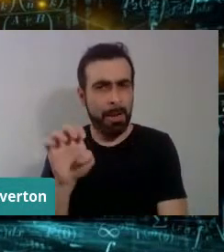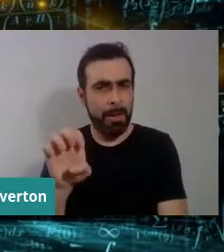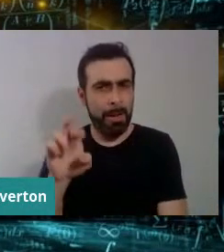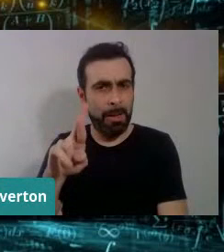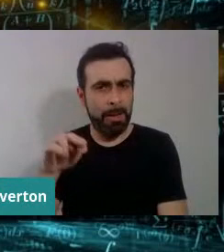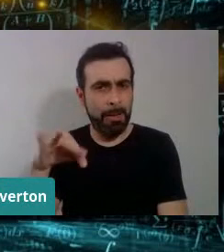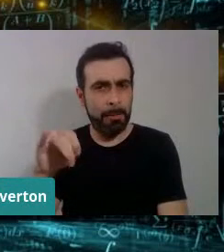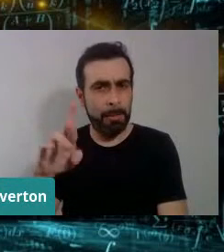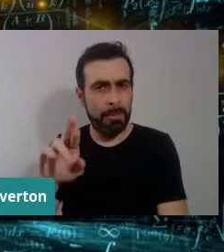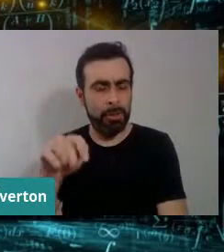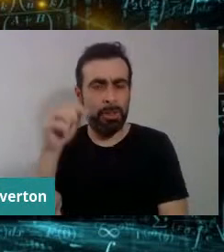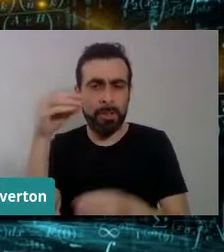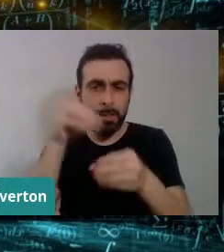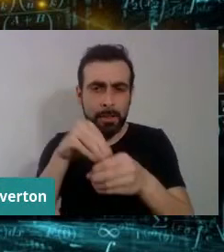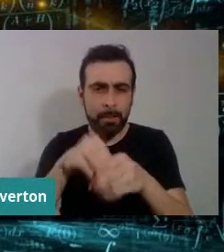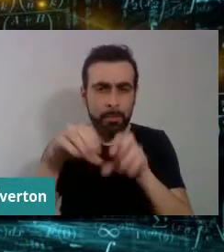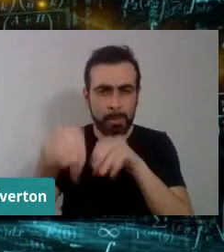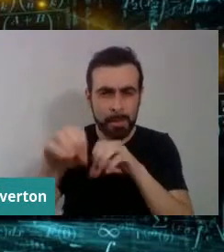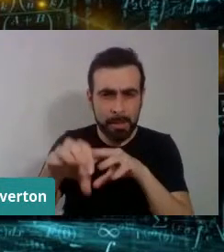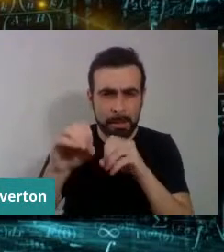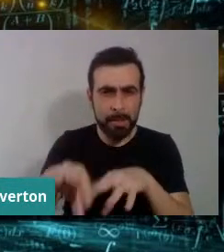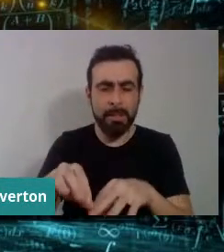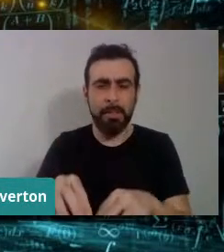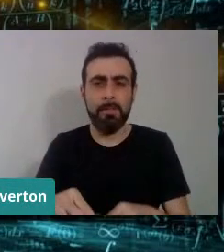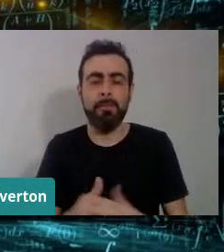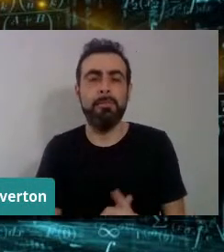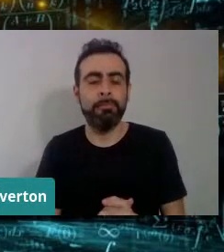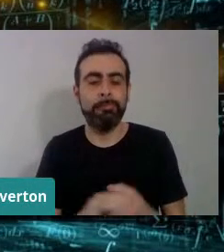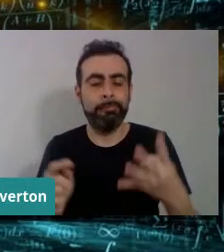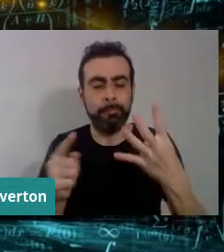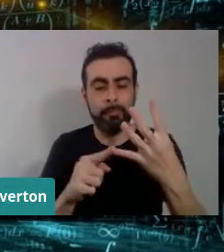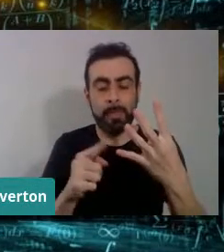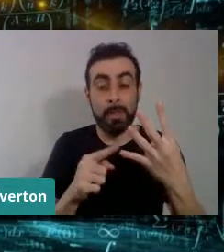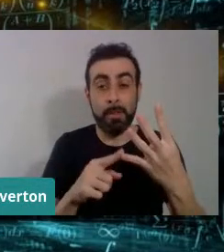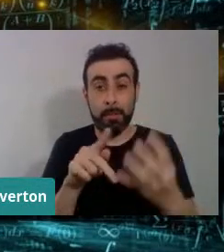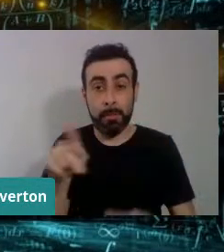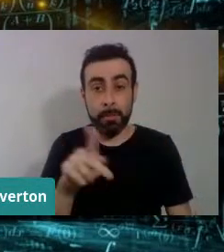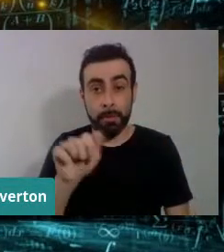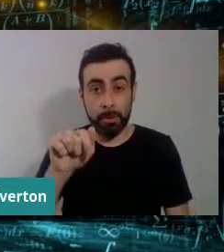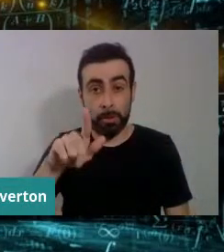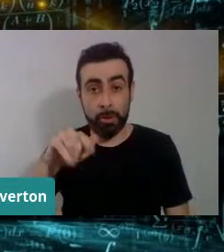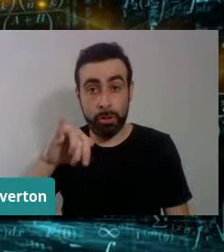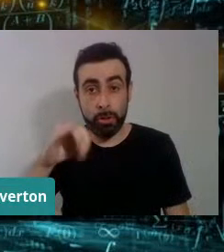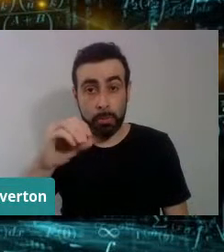analítica. Me lembro do professor Giovanni, que dava aula de física.